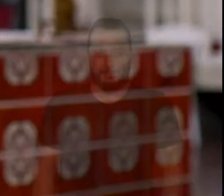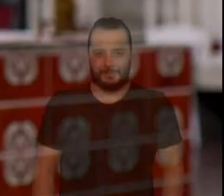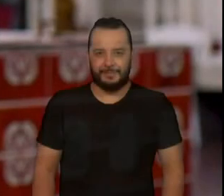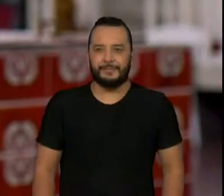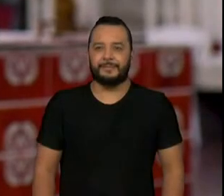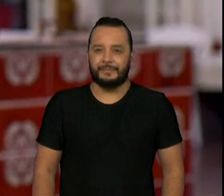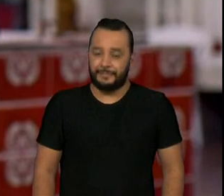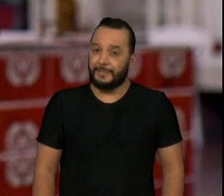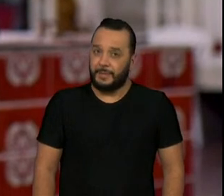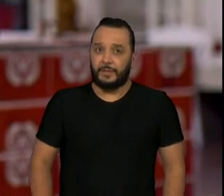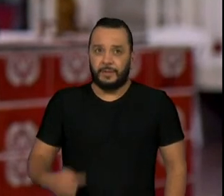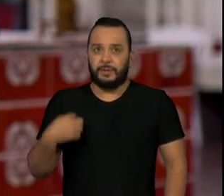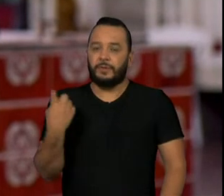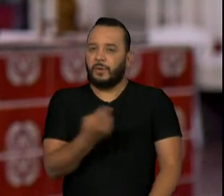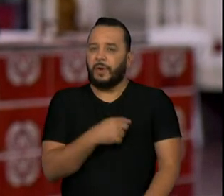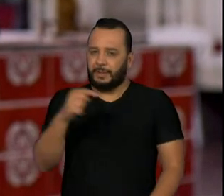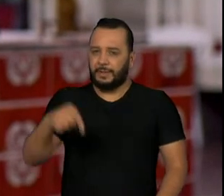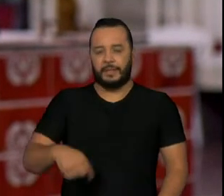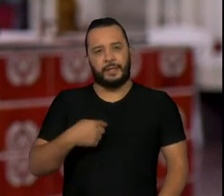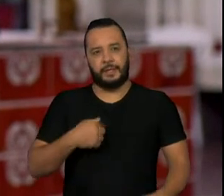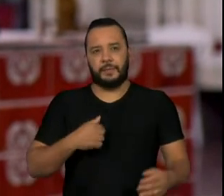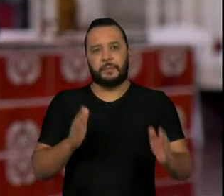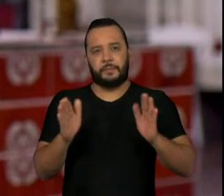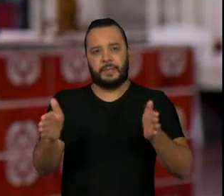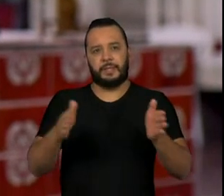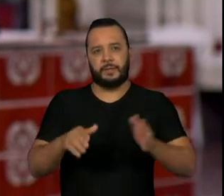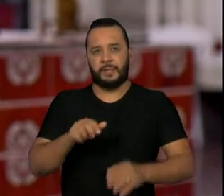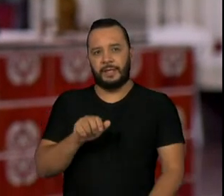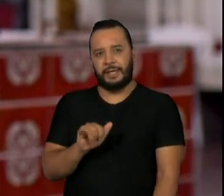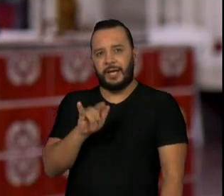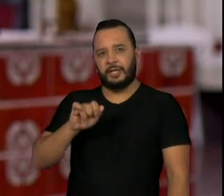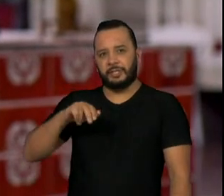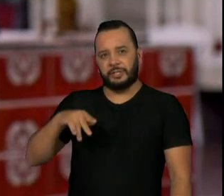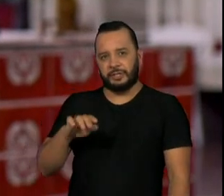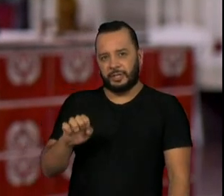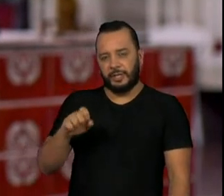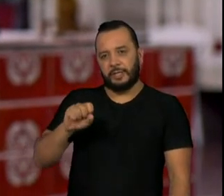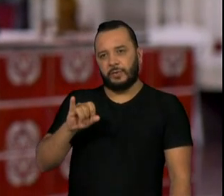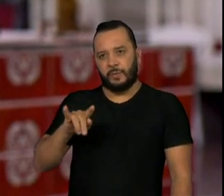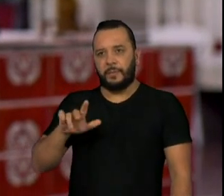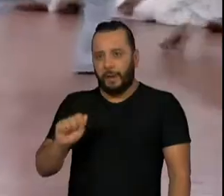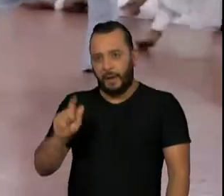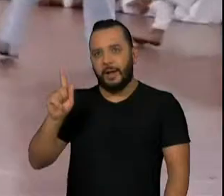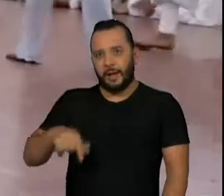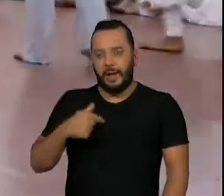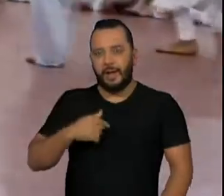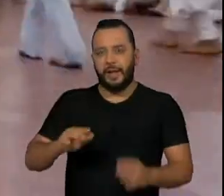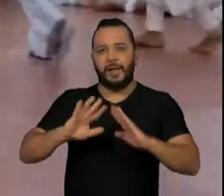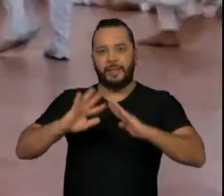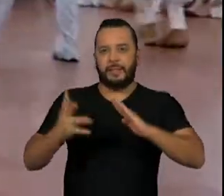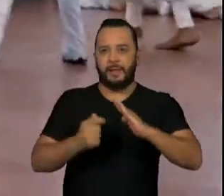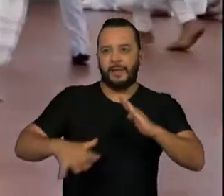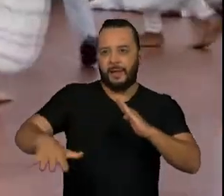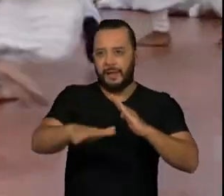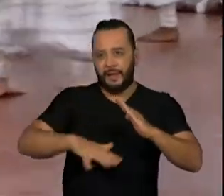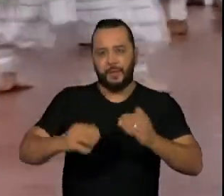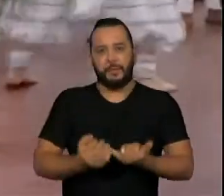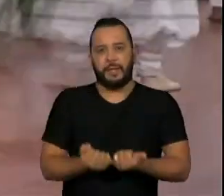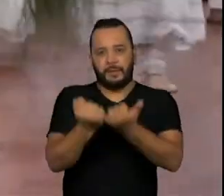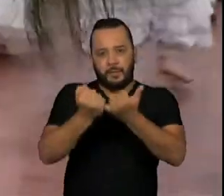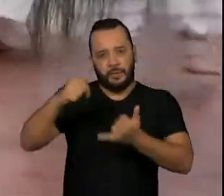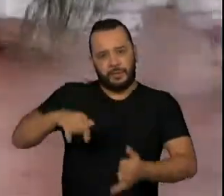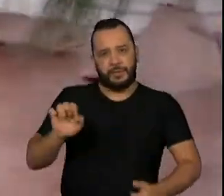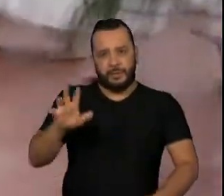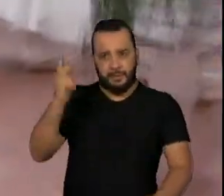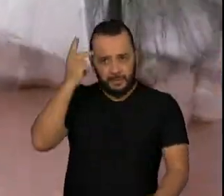Nós estamos aqui no terreiro Axé Ileobá, o primeiro terreiro tombado pelo estado de São Paulo. Eu nasci na tradição